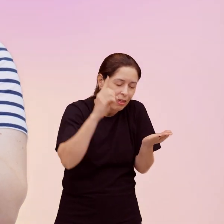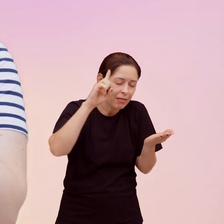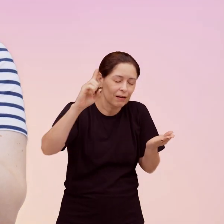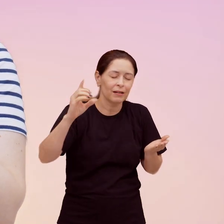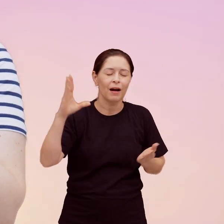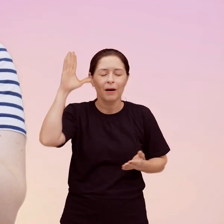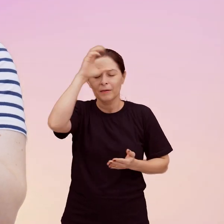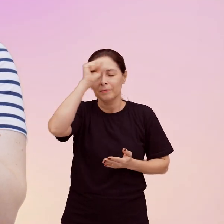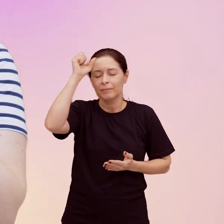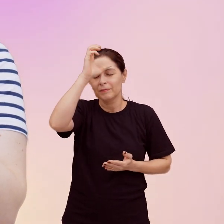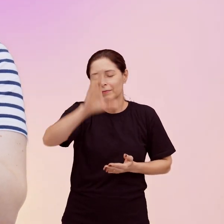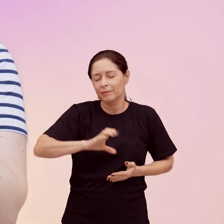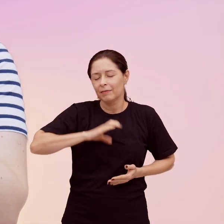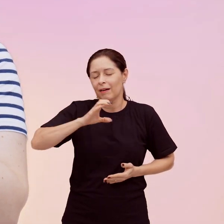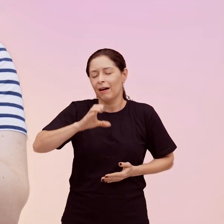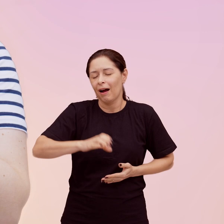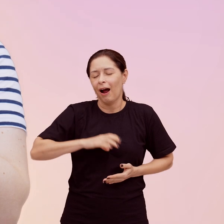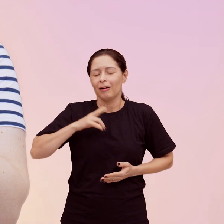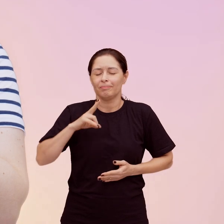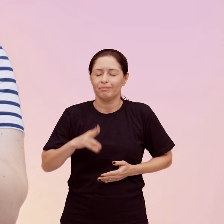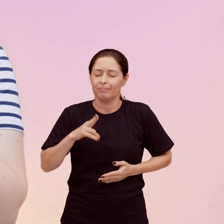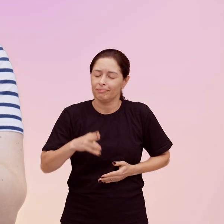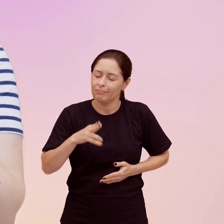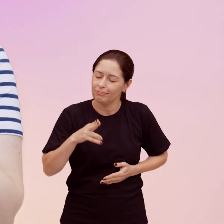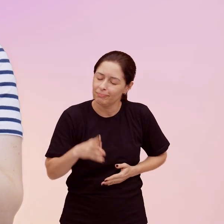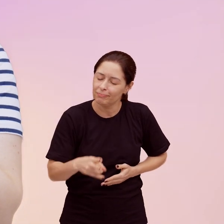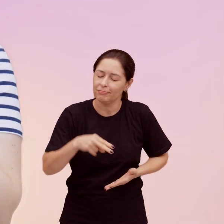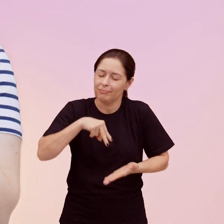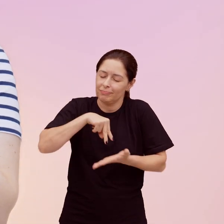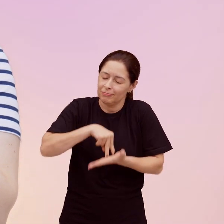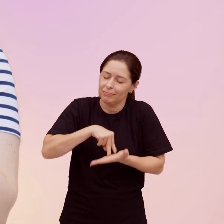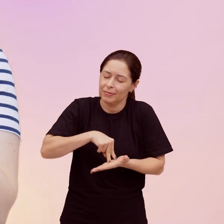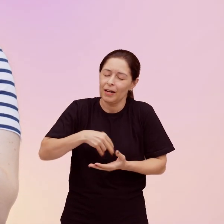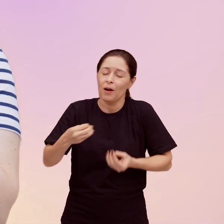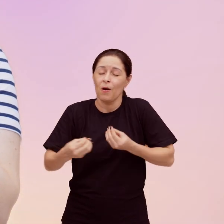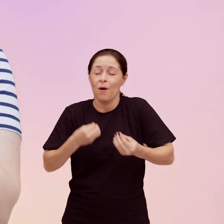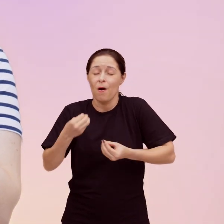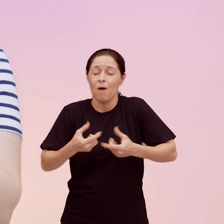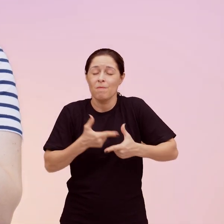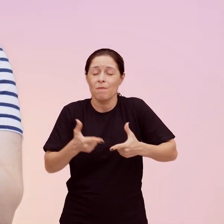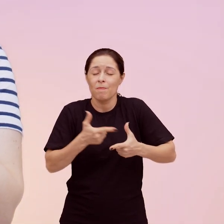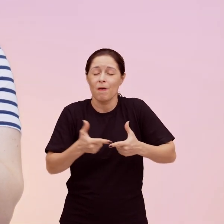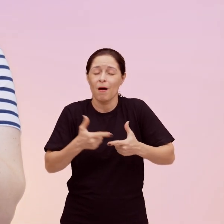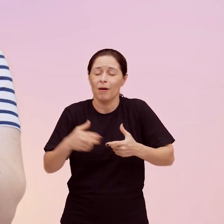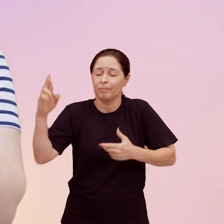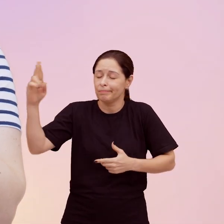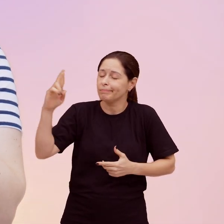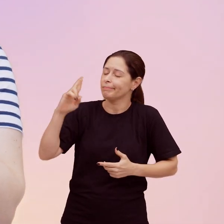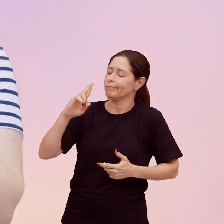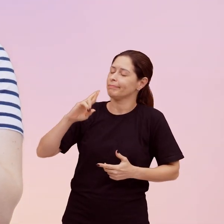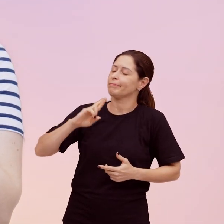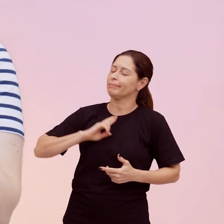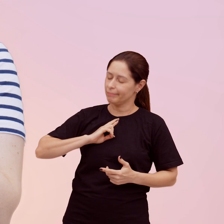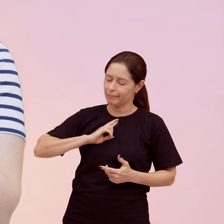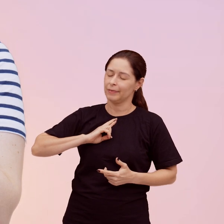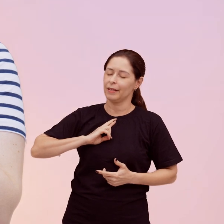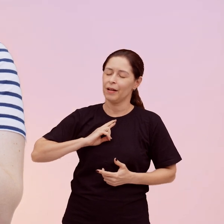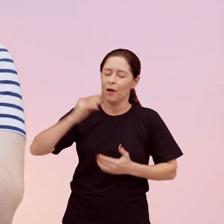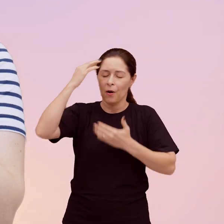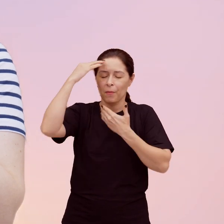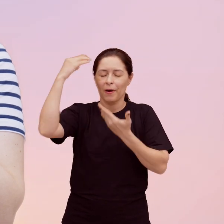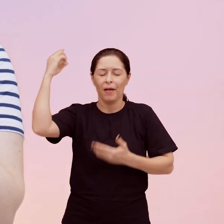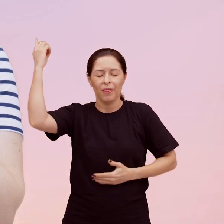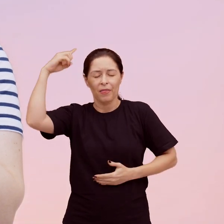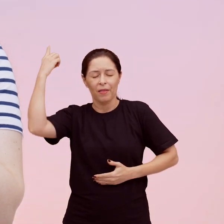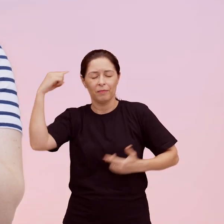sobre coragem, perseverança e como enfrentar as dificuldades da vida. Obrigada porque Davi